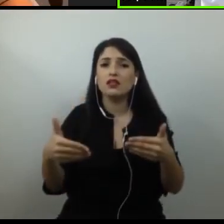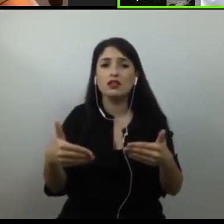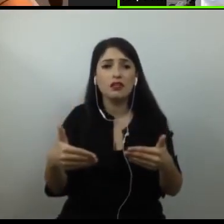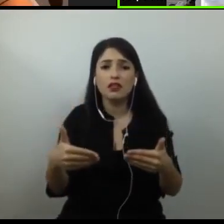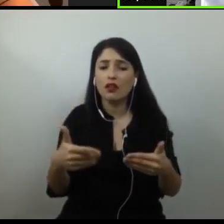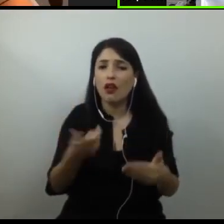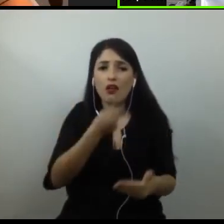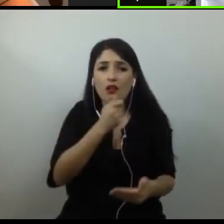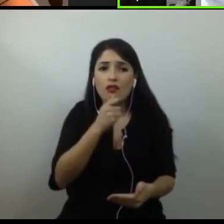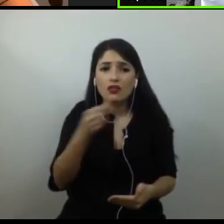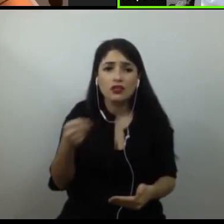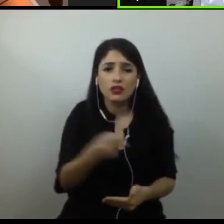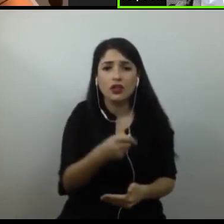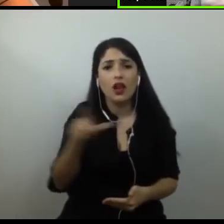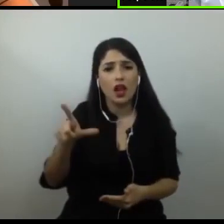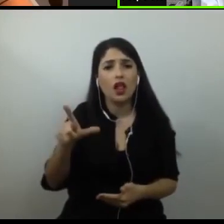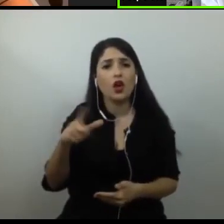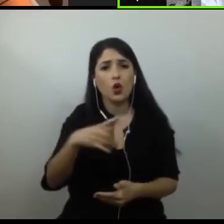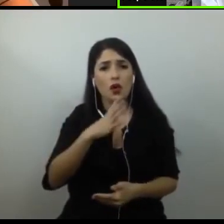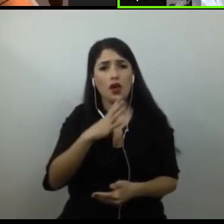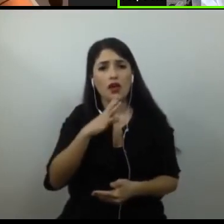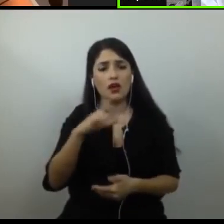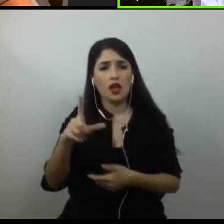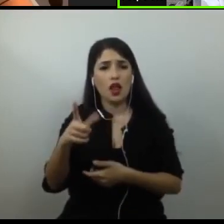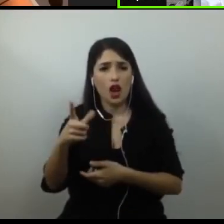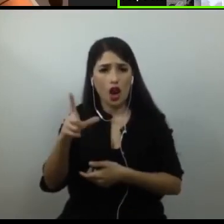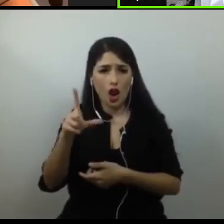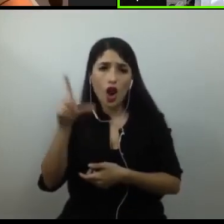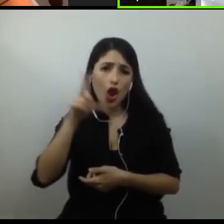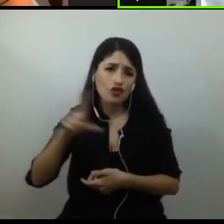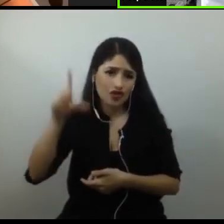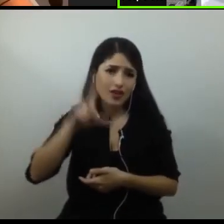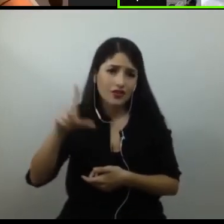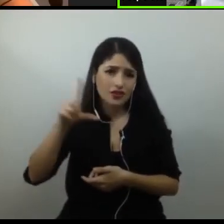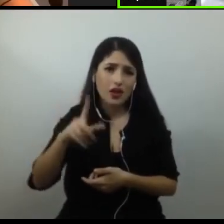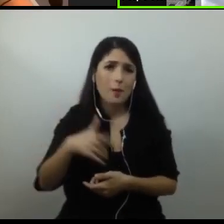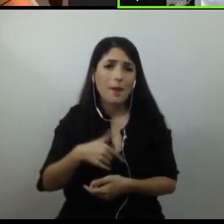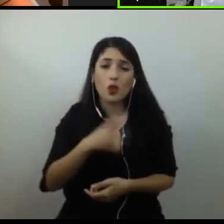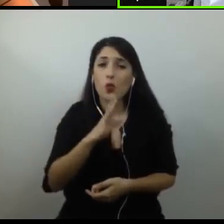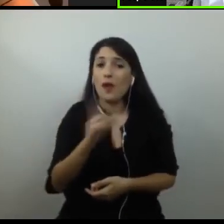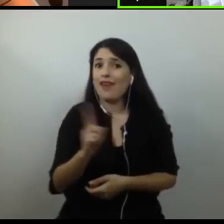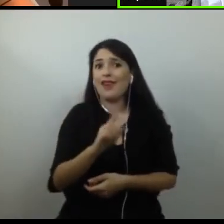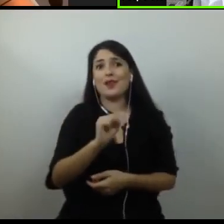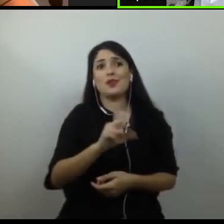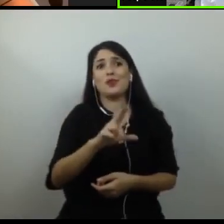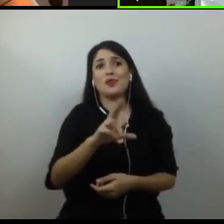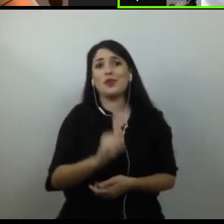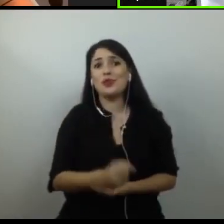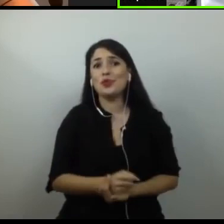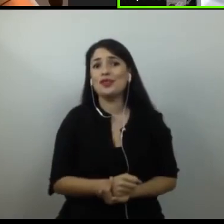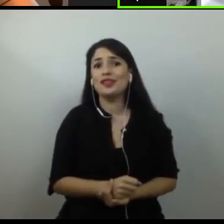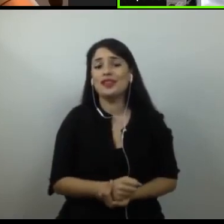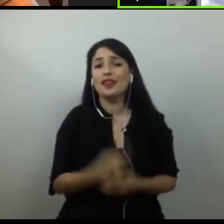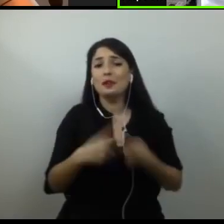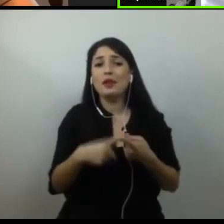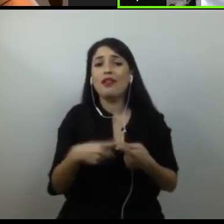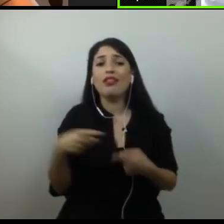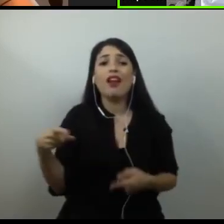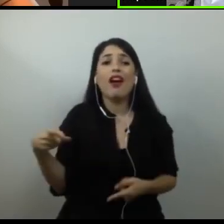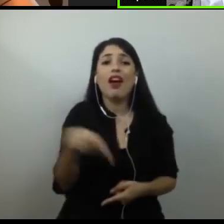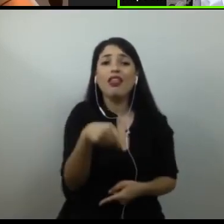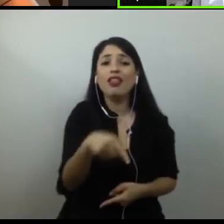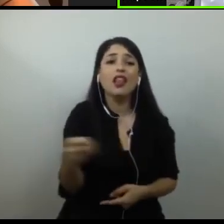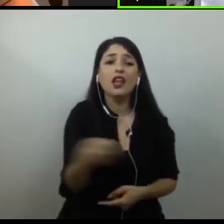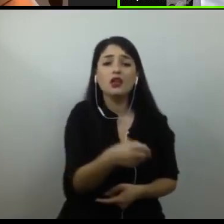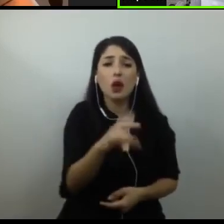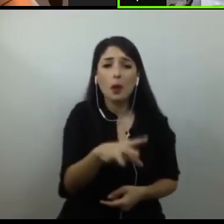ser um especialista em logística, mas está longe de ser uma pessoa que conhece o SUS, porque está ali para desmontar o sistema de saúde. Está ali